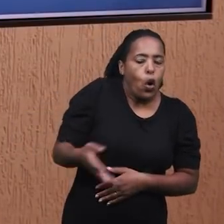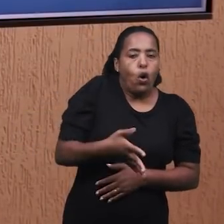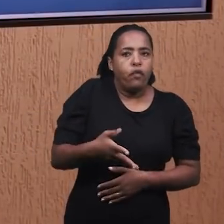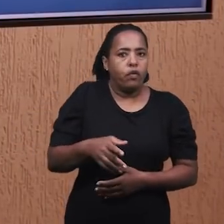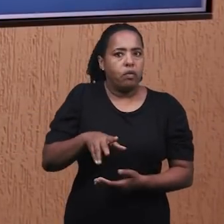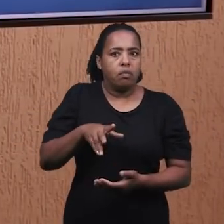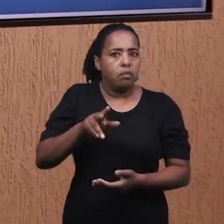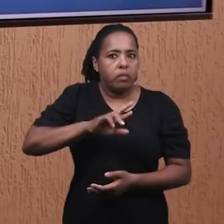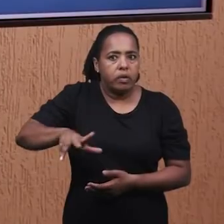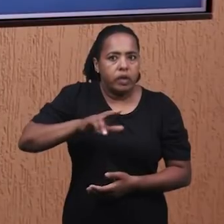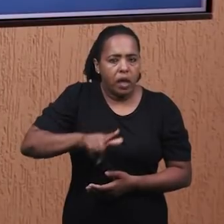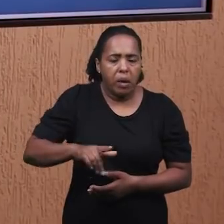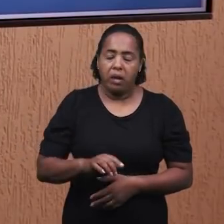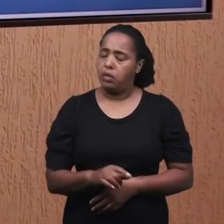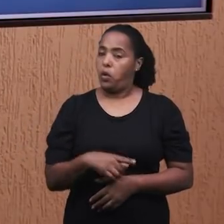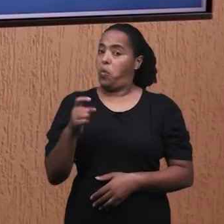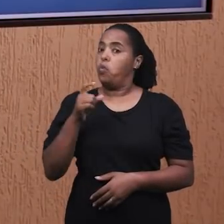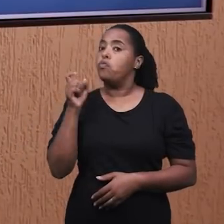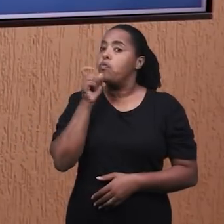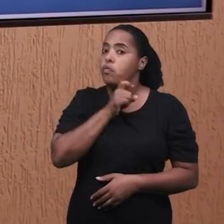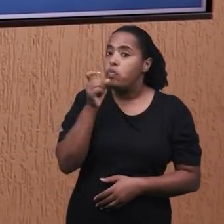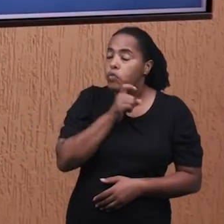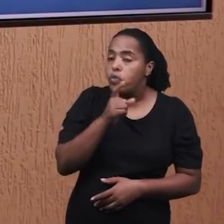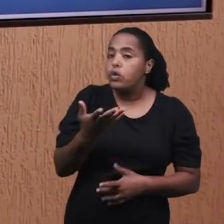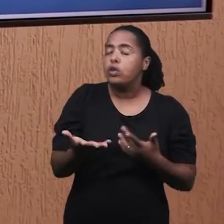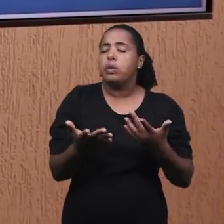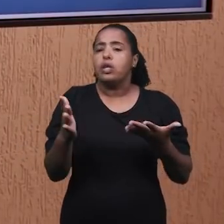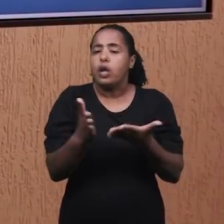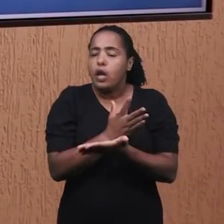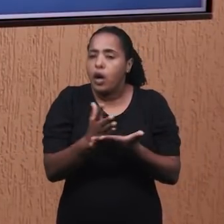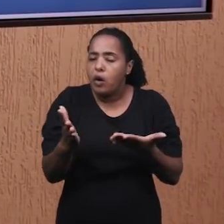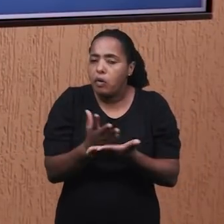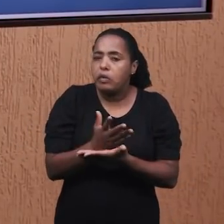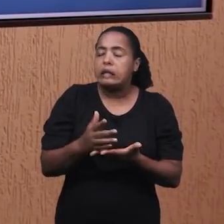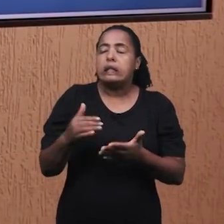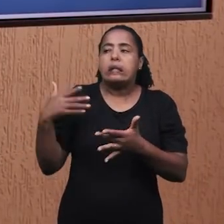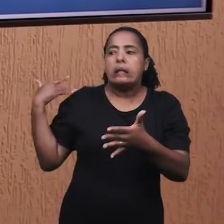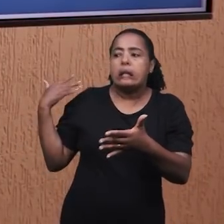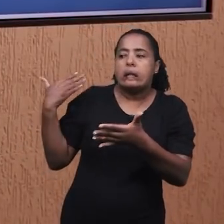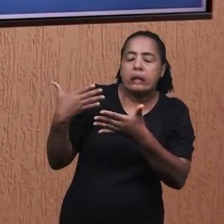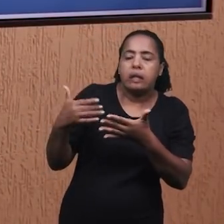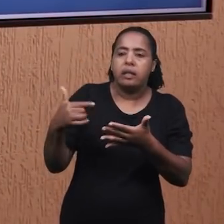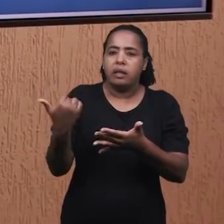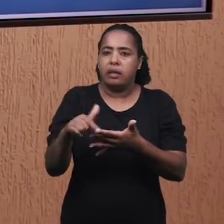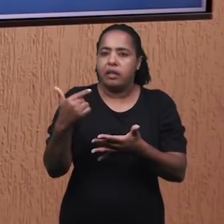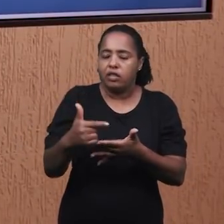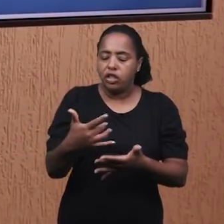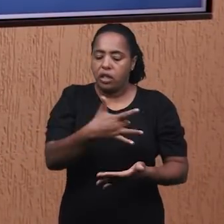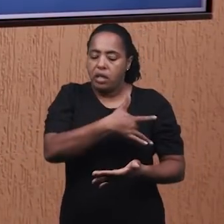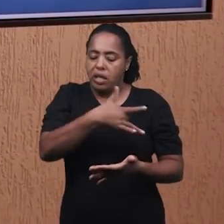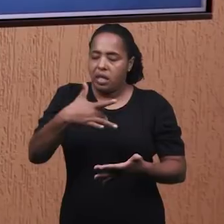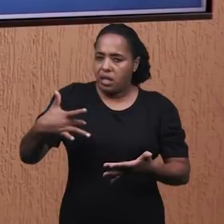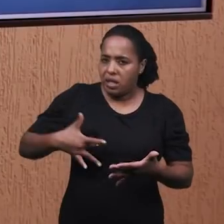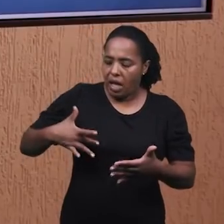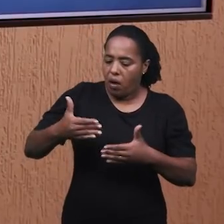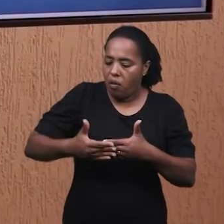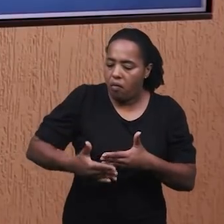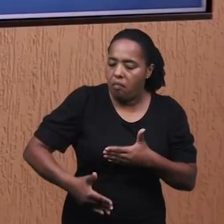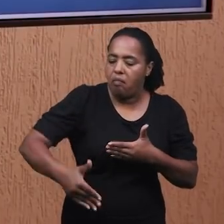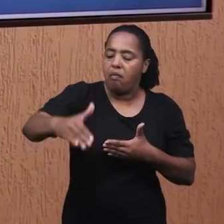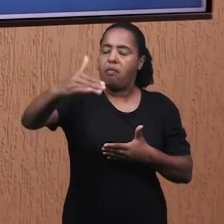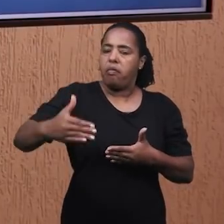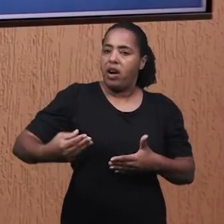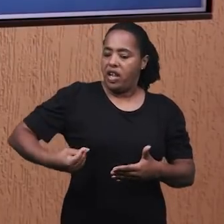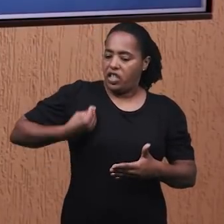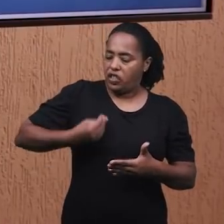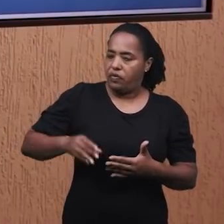novo. E esse é um dos mitos, né? Problema comum que não existia até algum tempo. Condição de saúde decorrente do padrão de